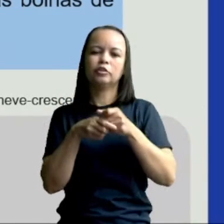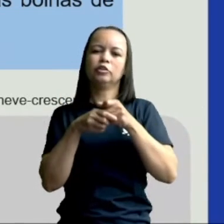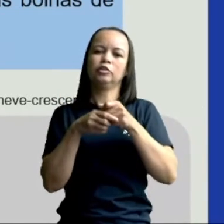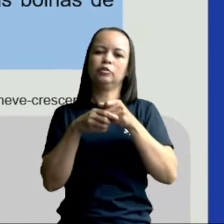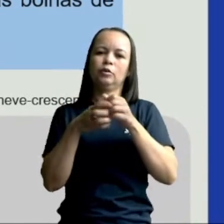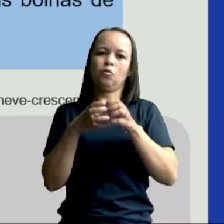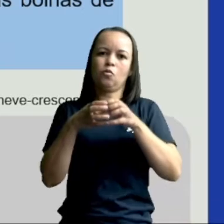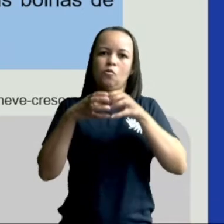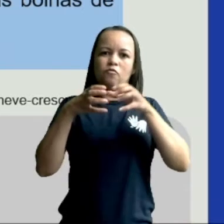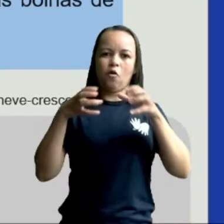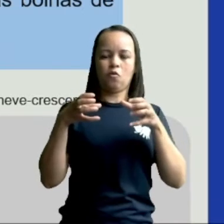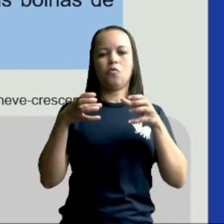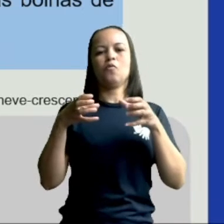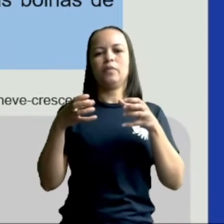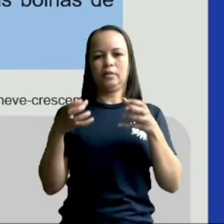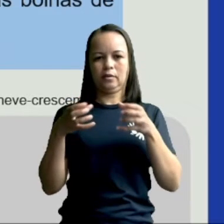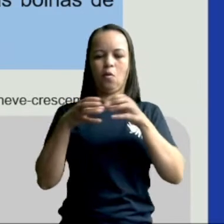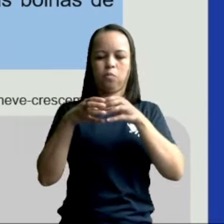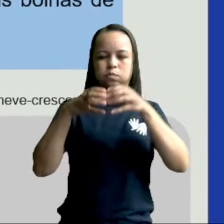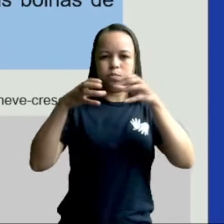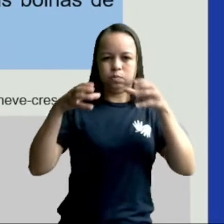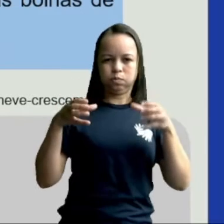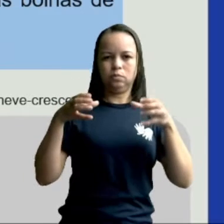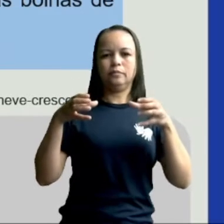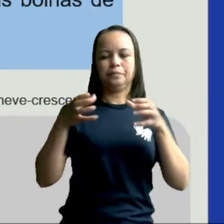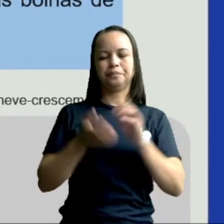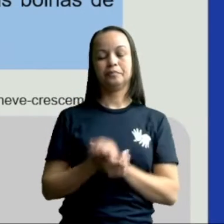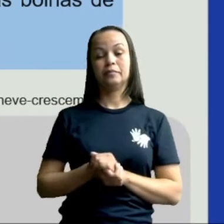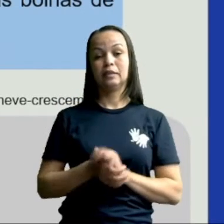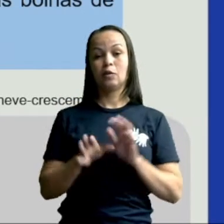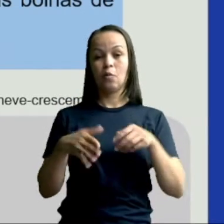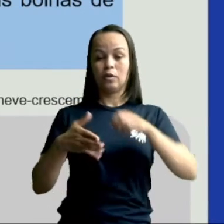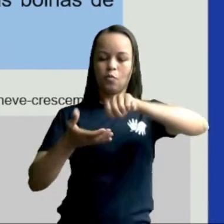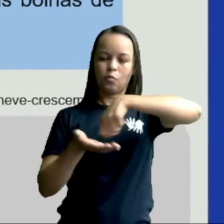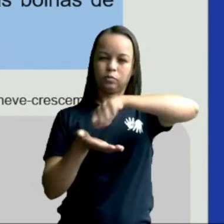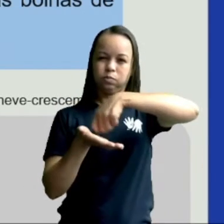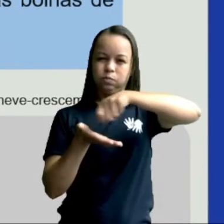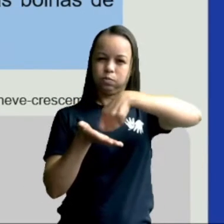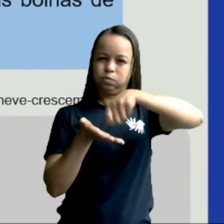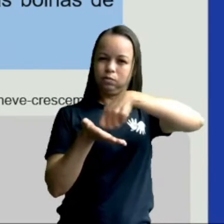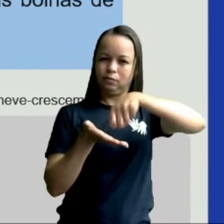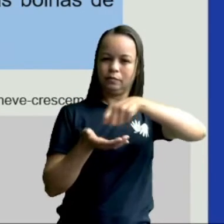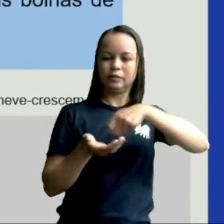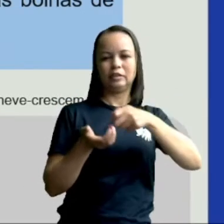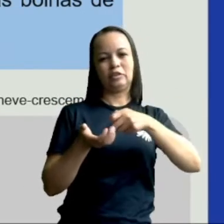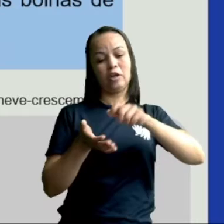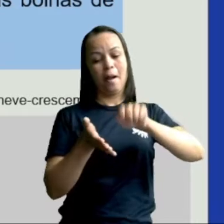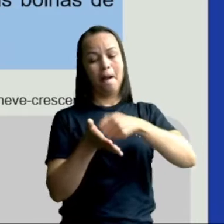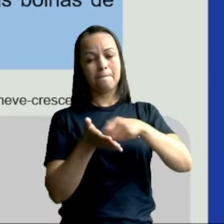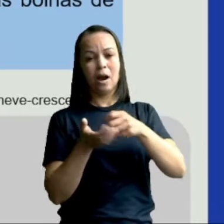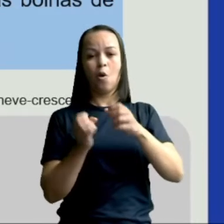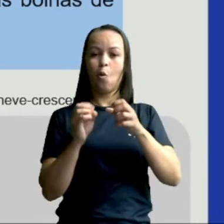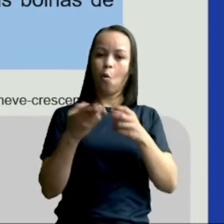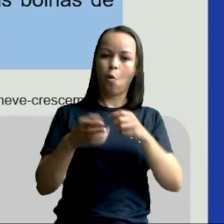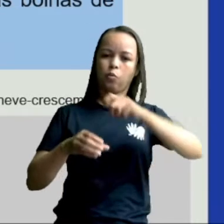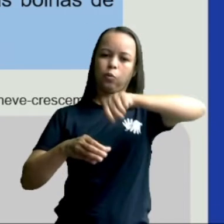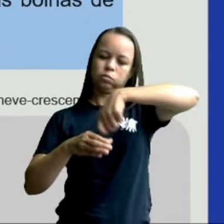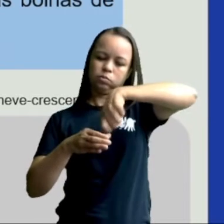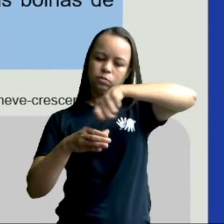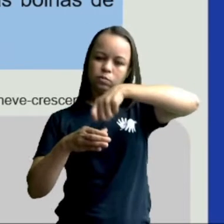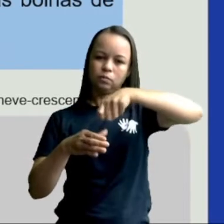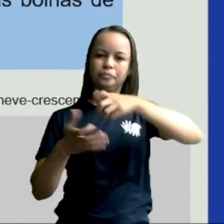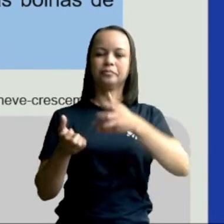e o volume total vai aumentando. Quando batemos as claras, seja à mão ou auxílio da